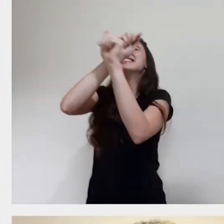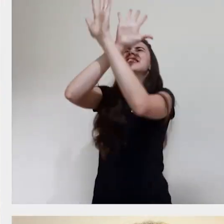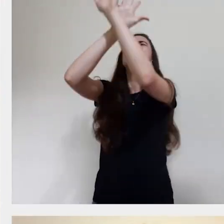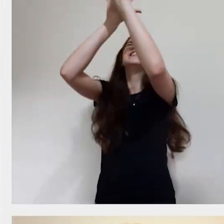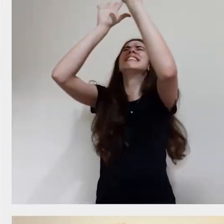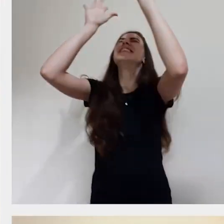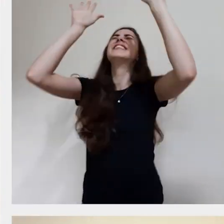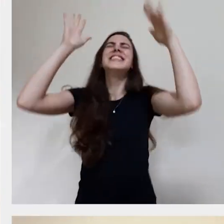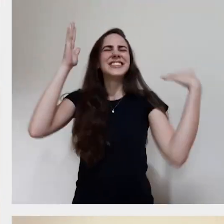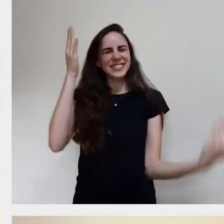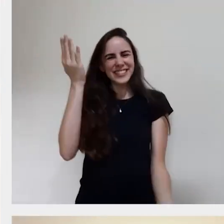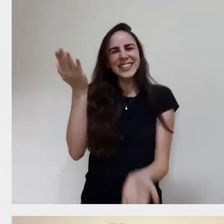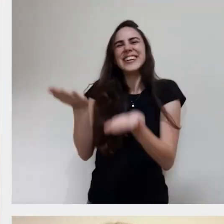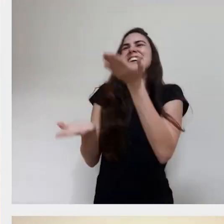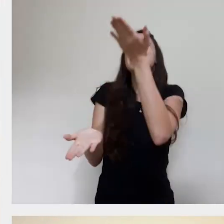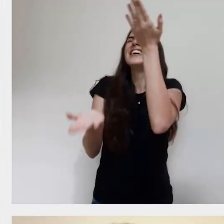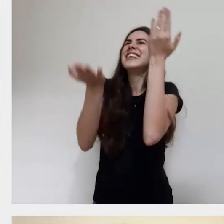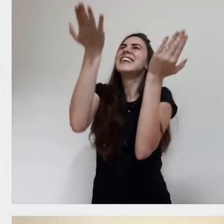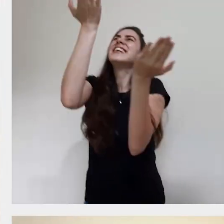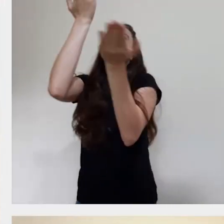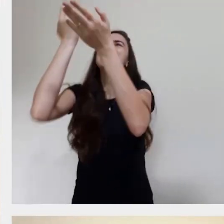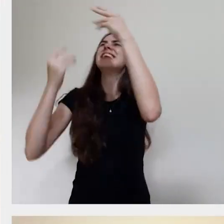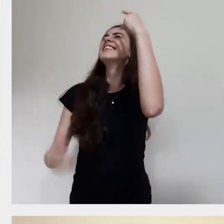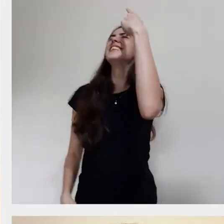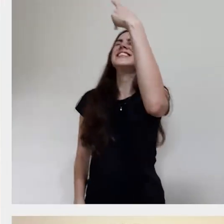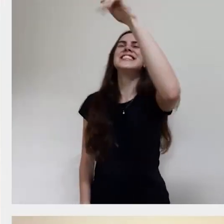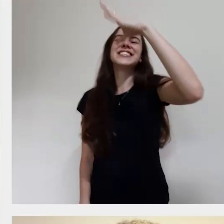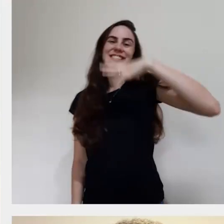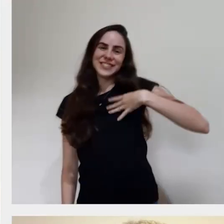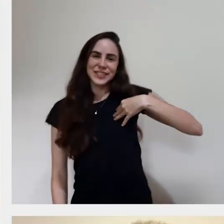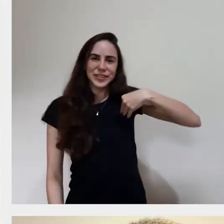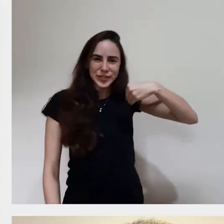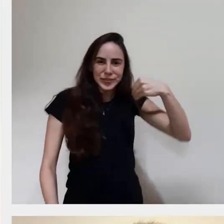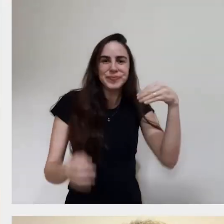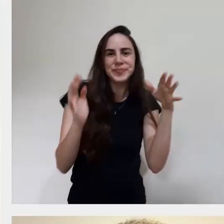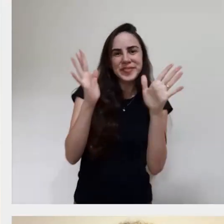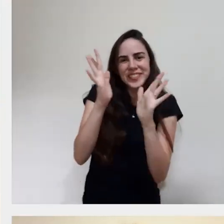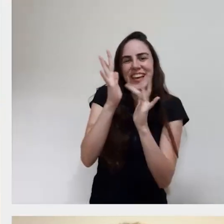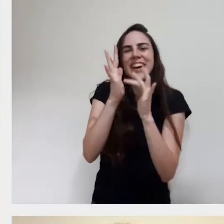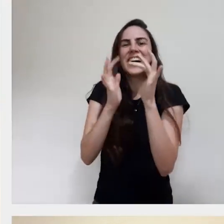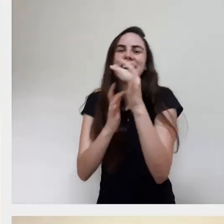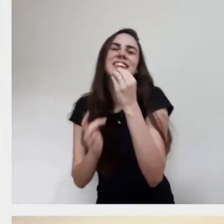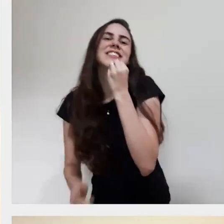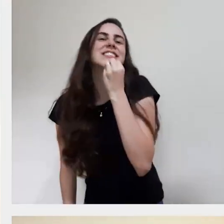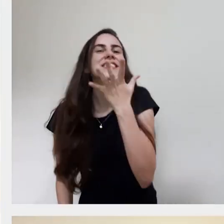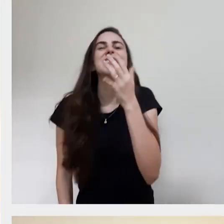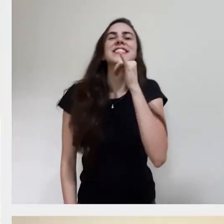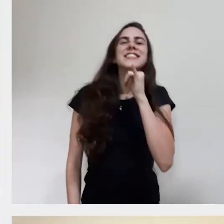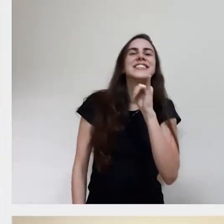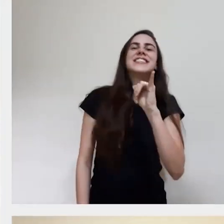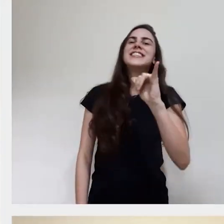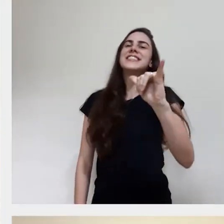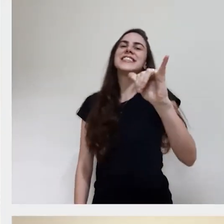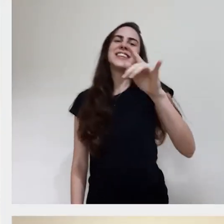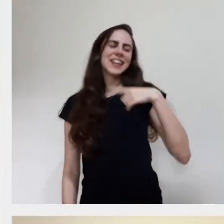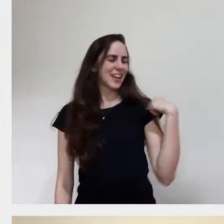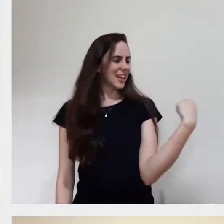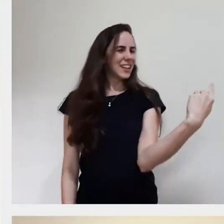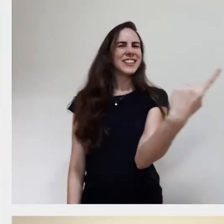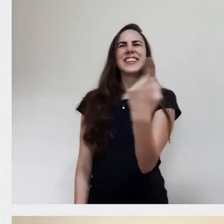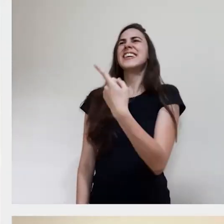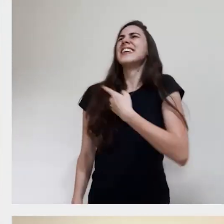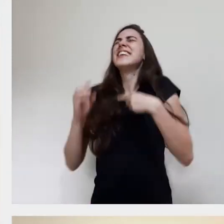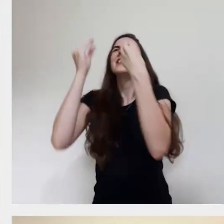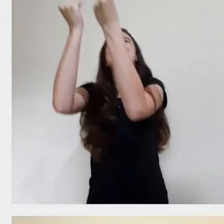porquanto do céu seu Filho bendito por